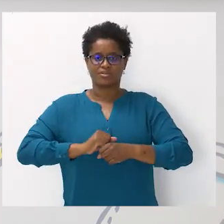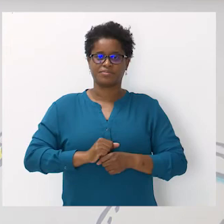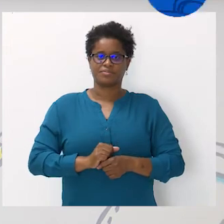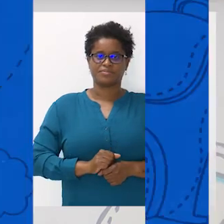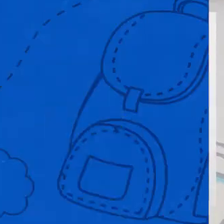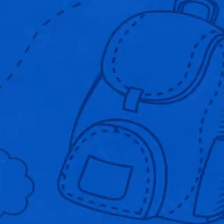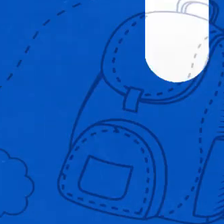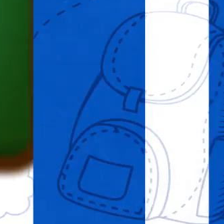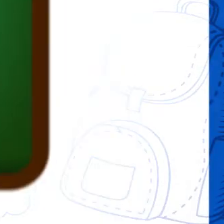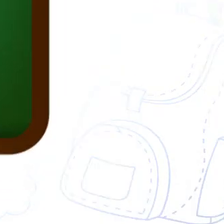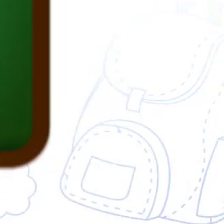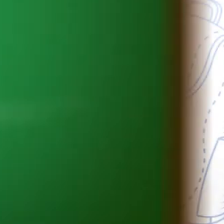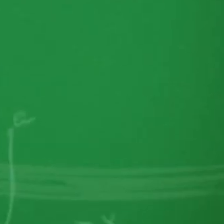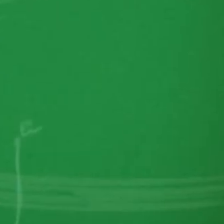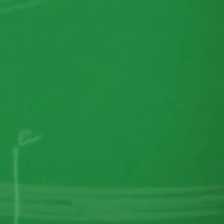aula.